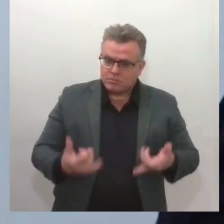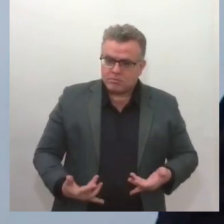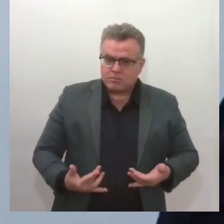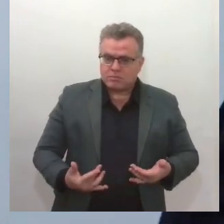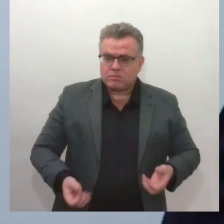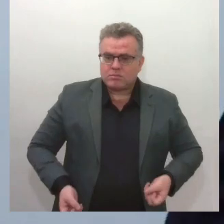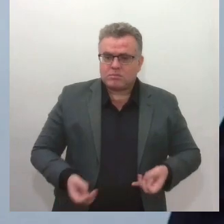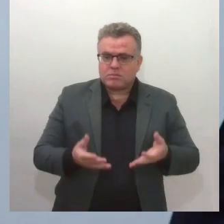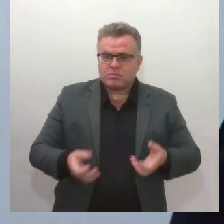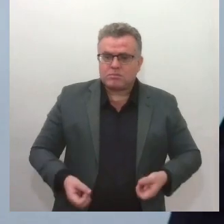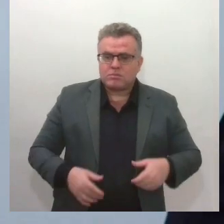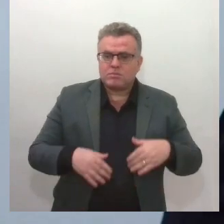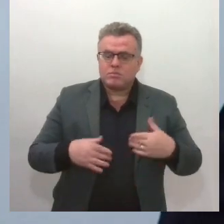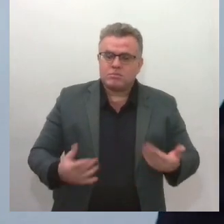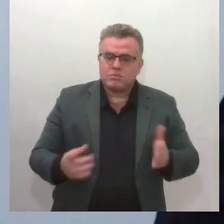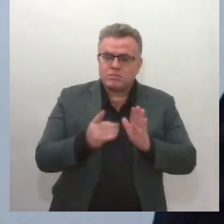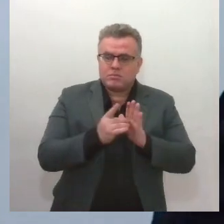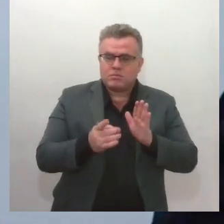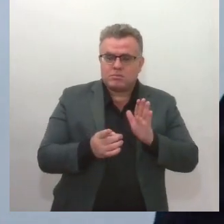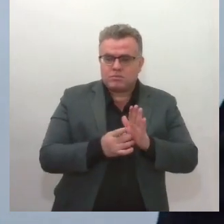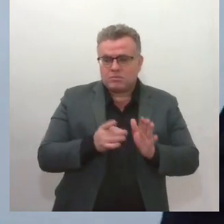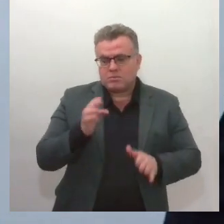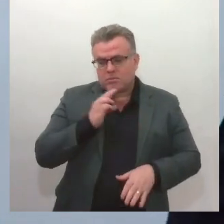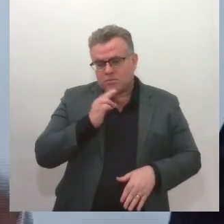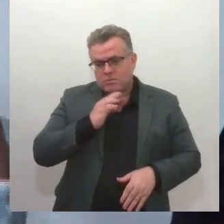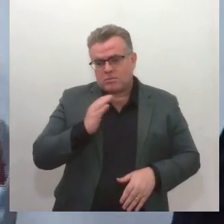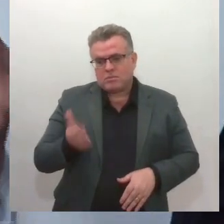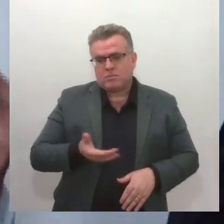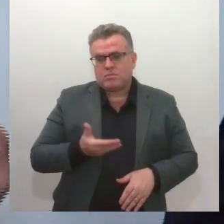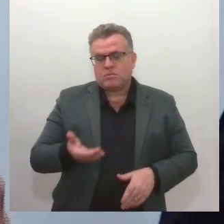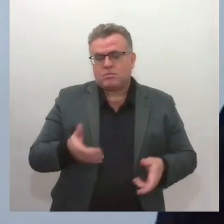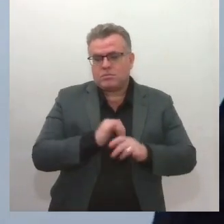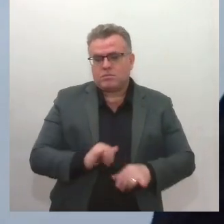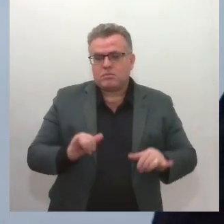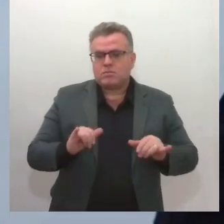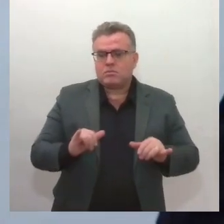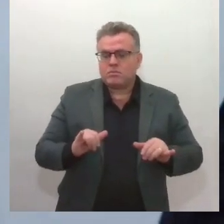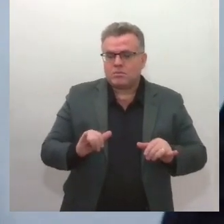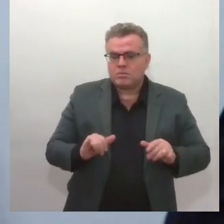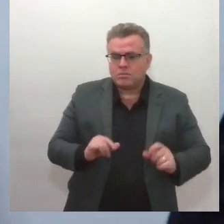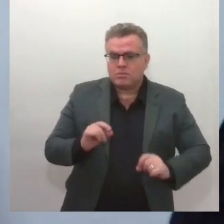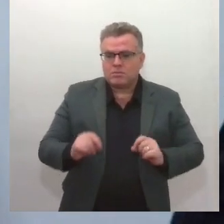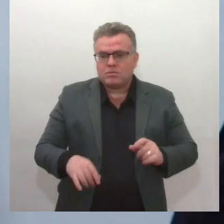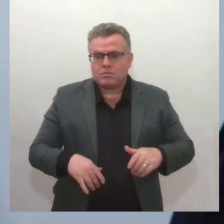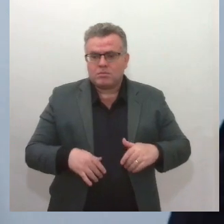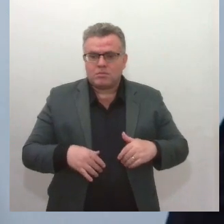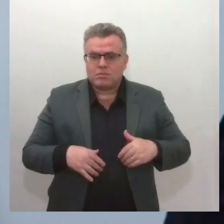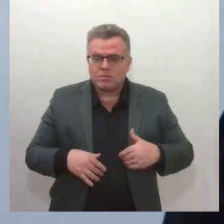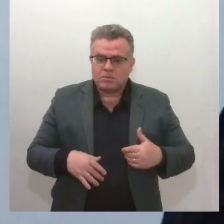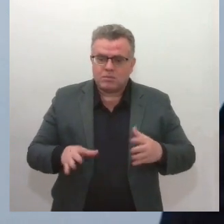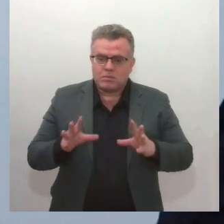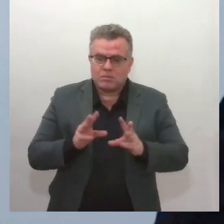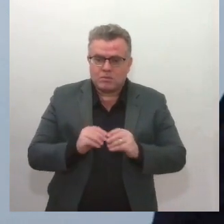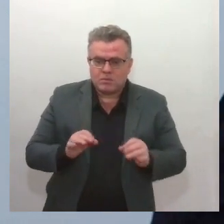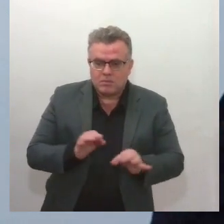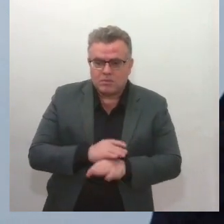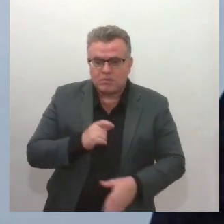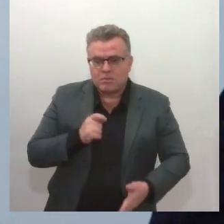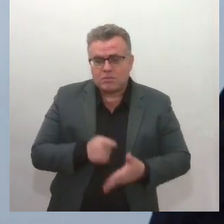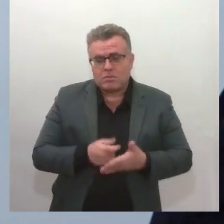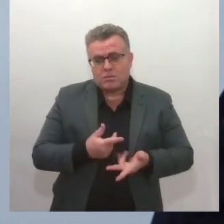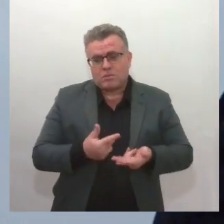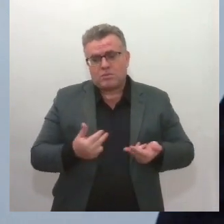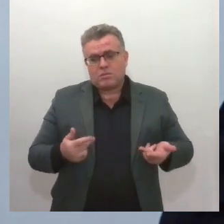emergência, né? E alegam que para poder enxugar a folha por conta de pagamentos de precatório. Só que eu quero deixar muito claro que esse